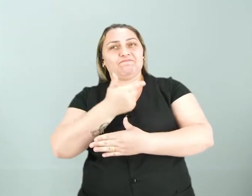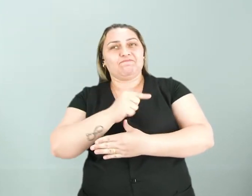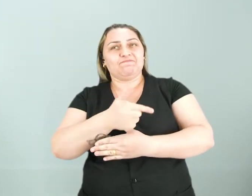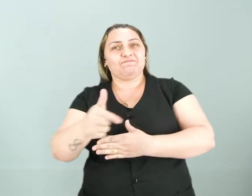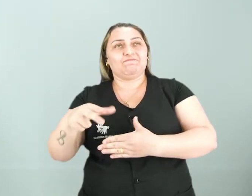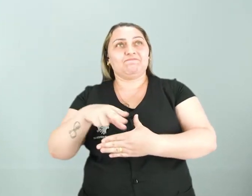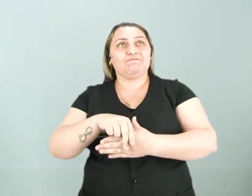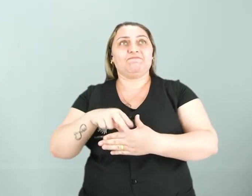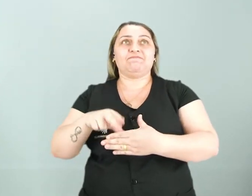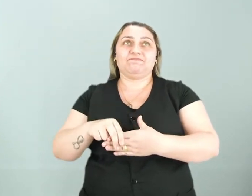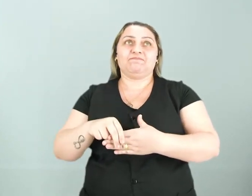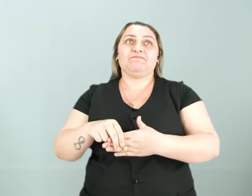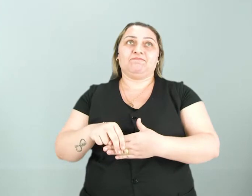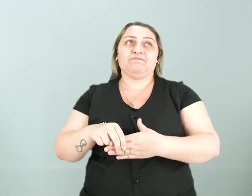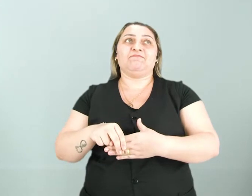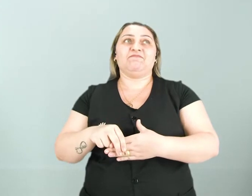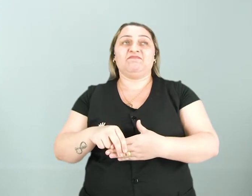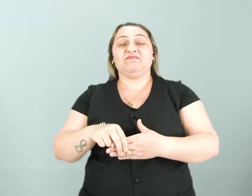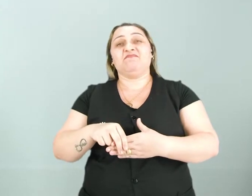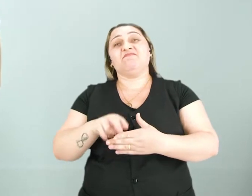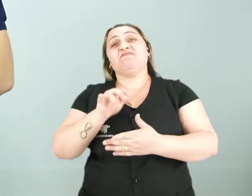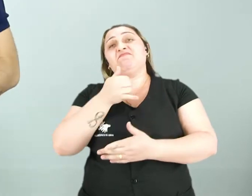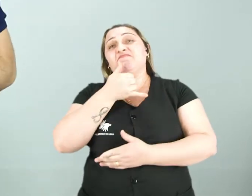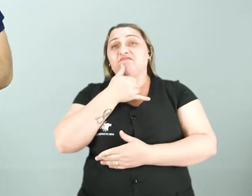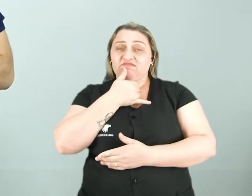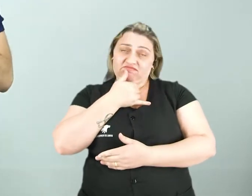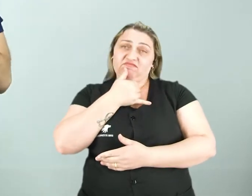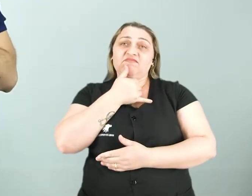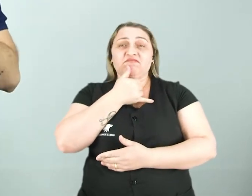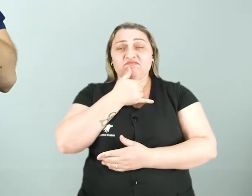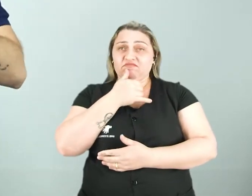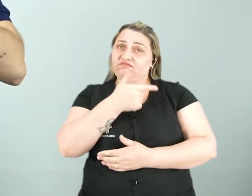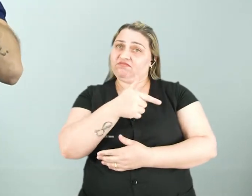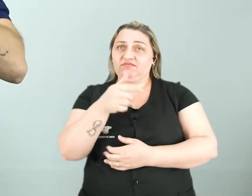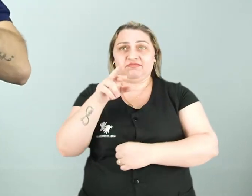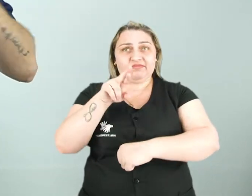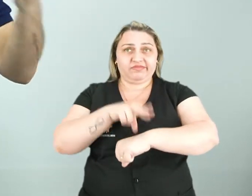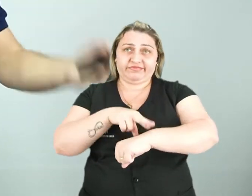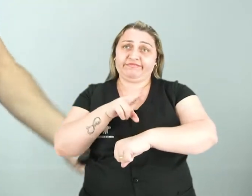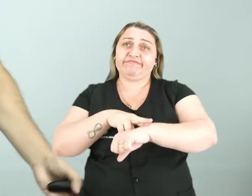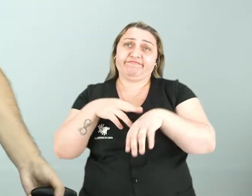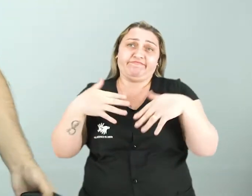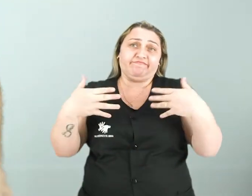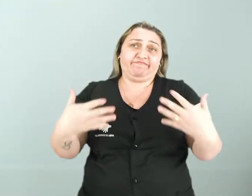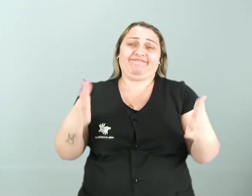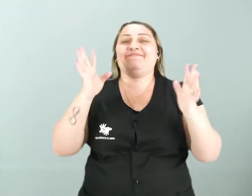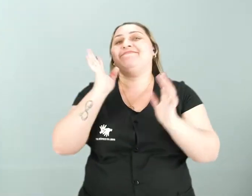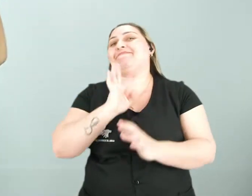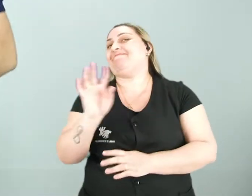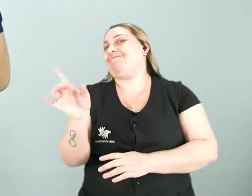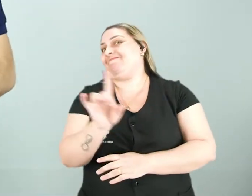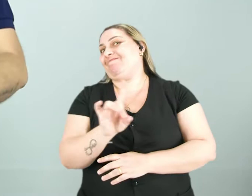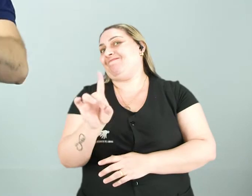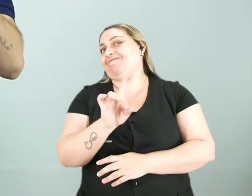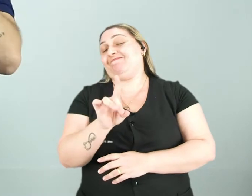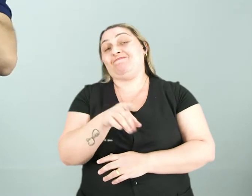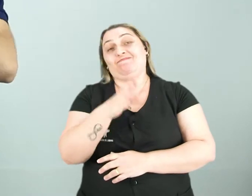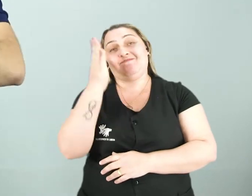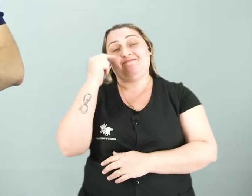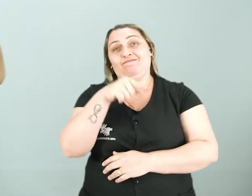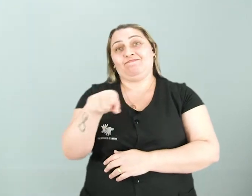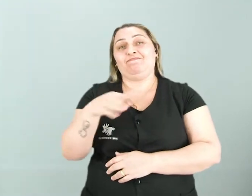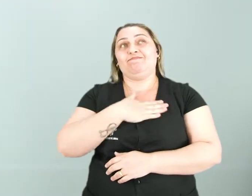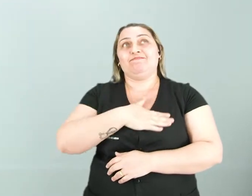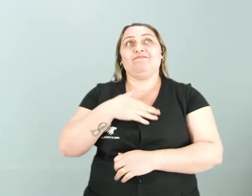Ah, tá, aquela coisa desanimada, desentoada, né, sem ritmo, não fica legal. E eu sei que você gosta